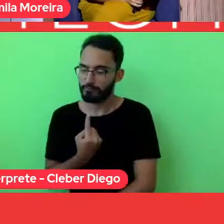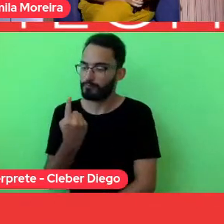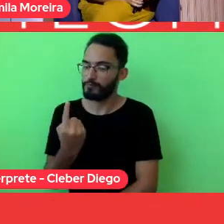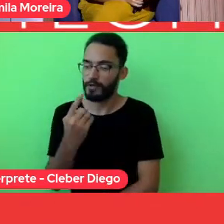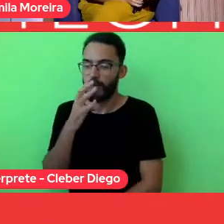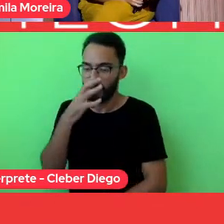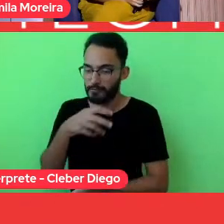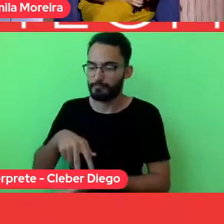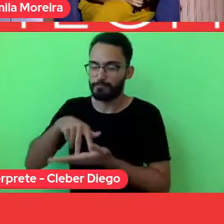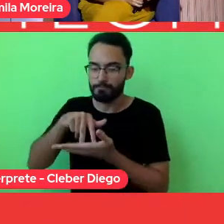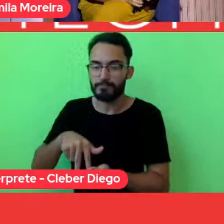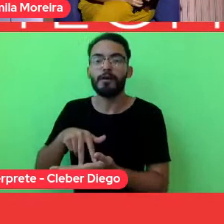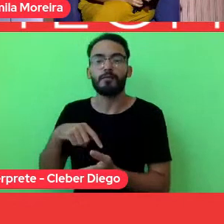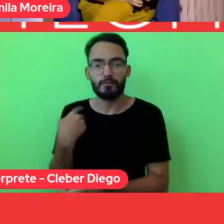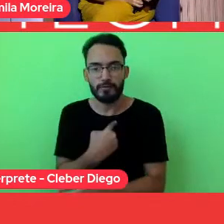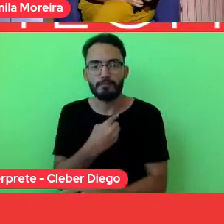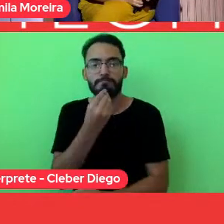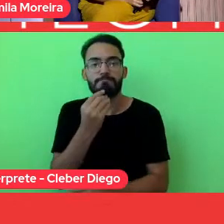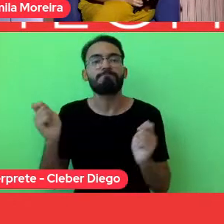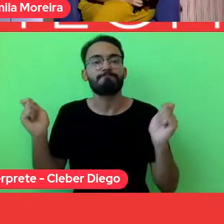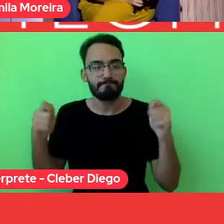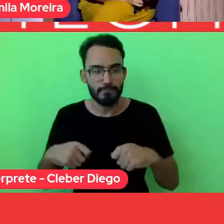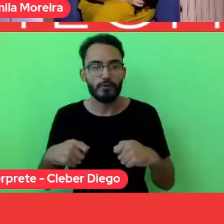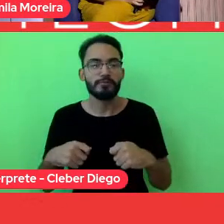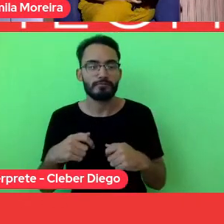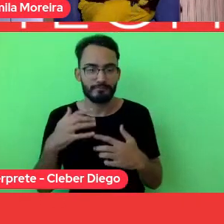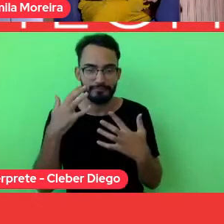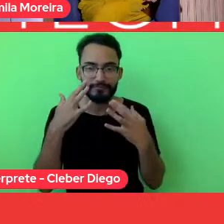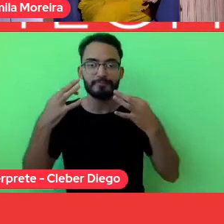resistimos e nós podemos, com certeza.